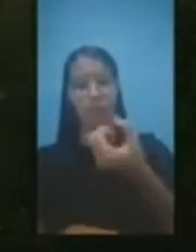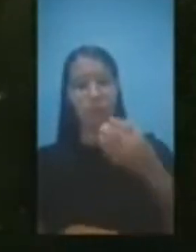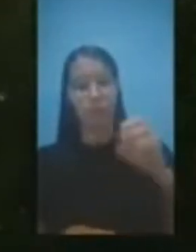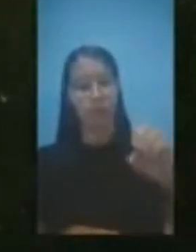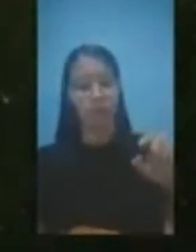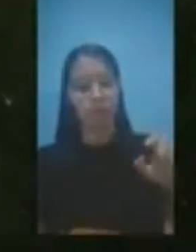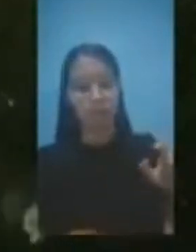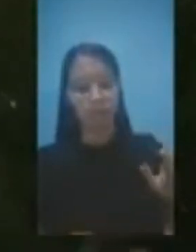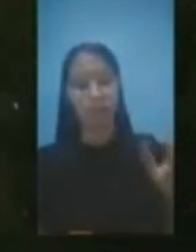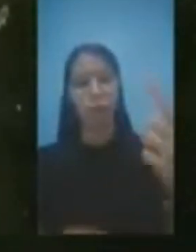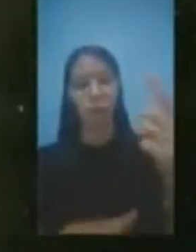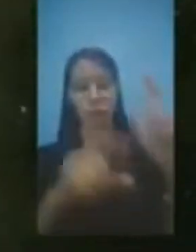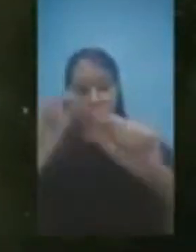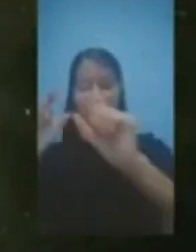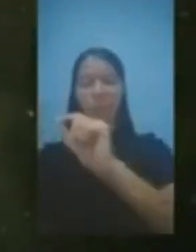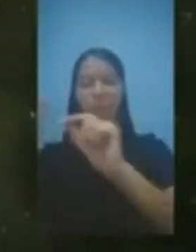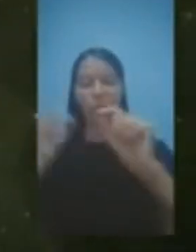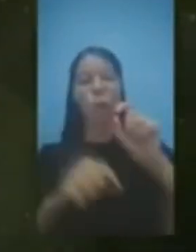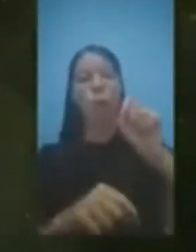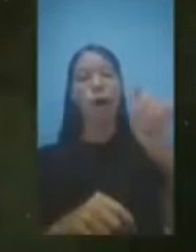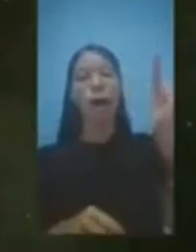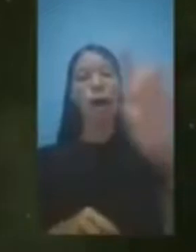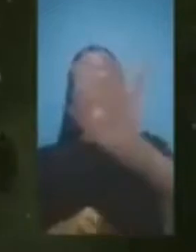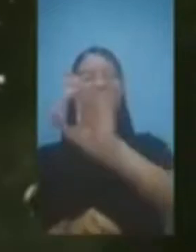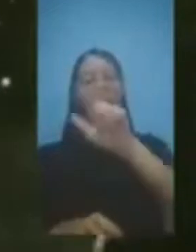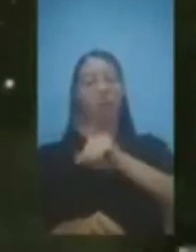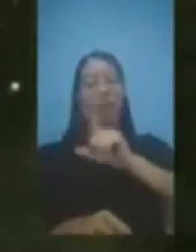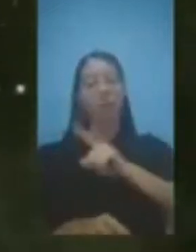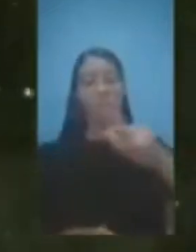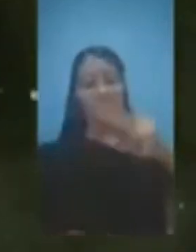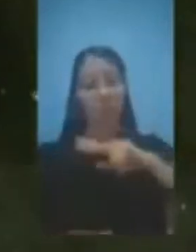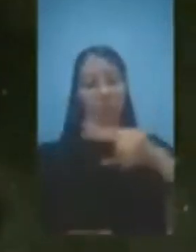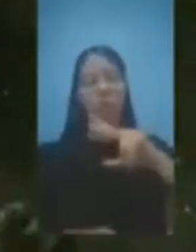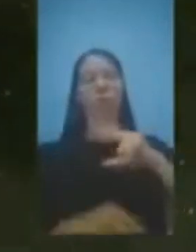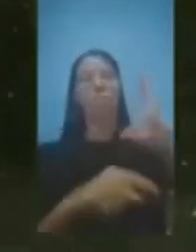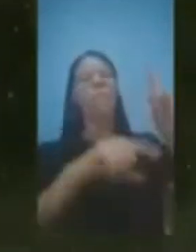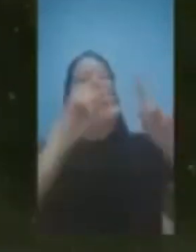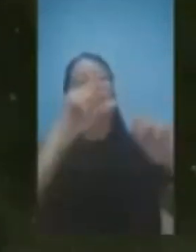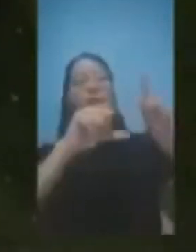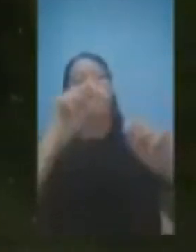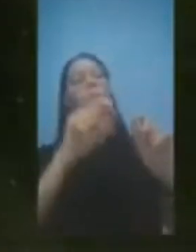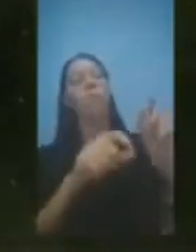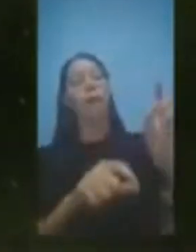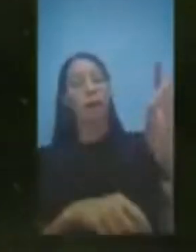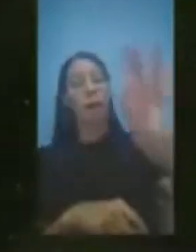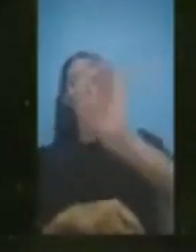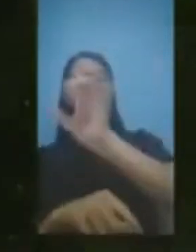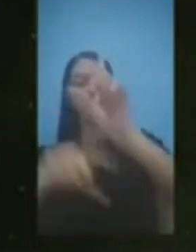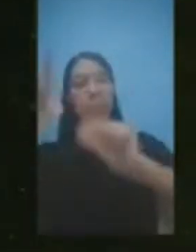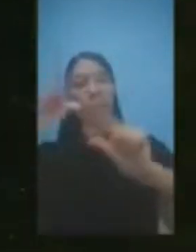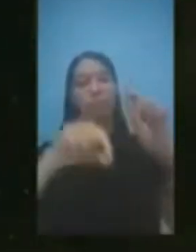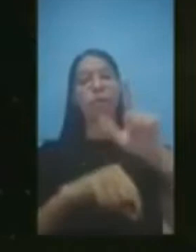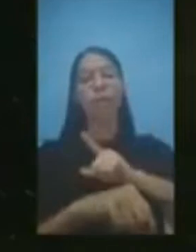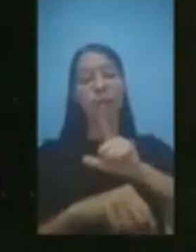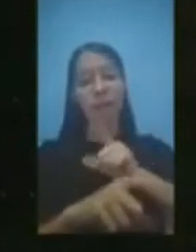10 sextilhões de estrelas. Cada uma delas tem o seu brilho e suas características. Nós